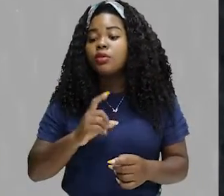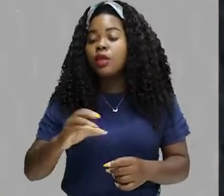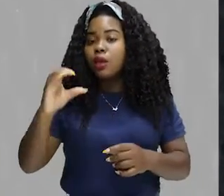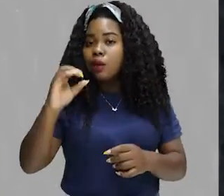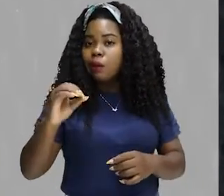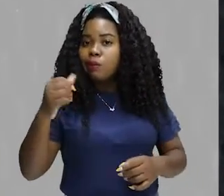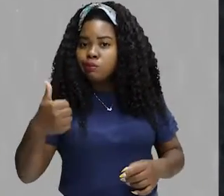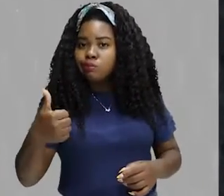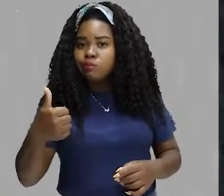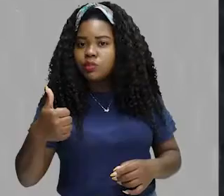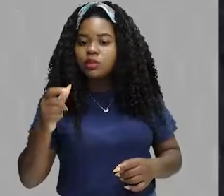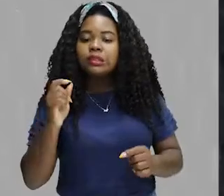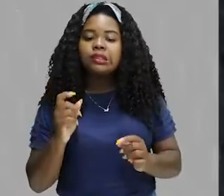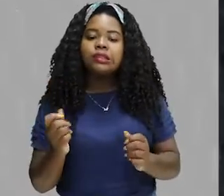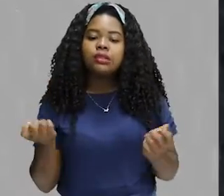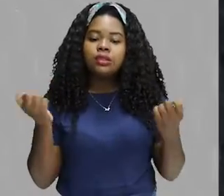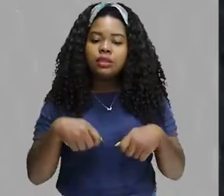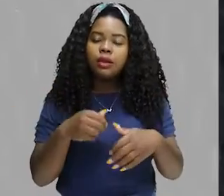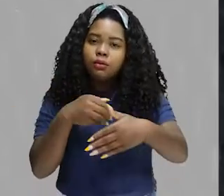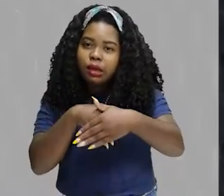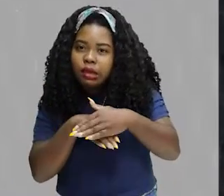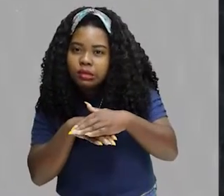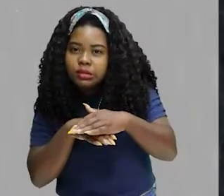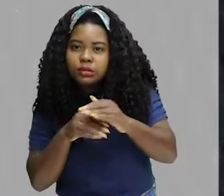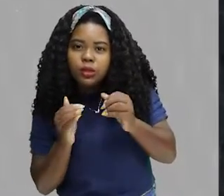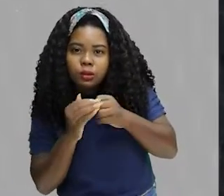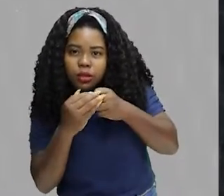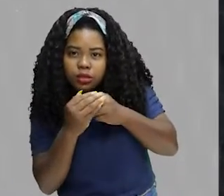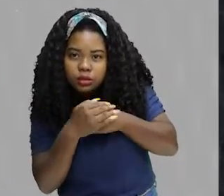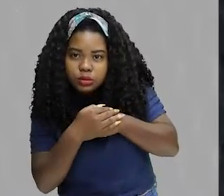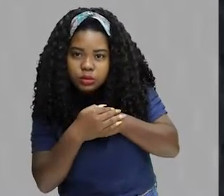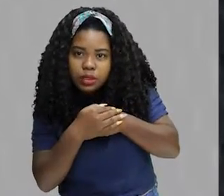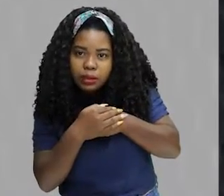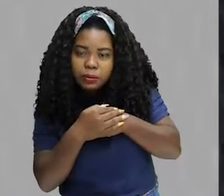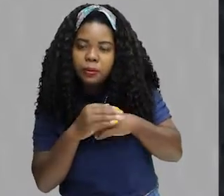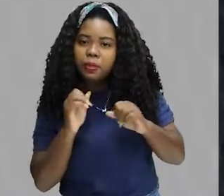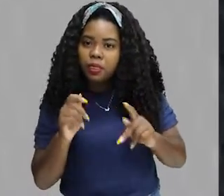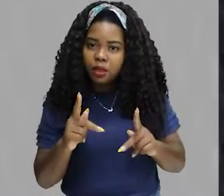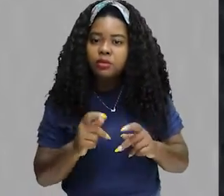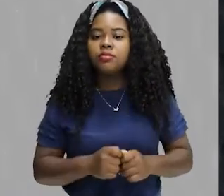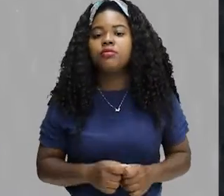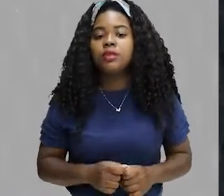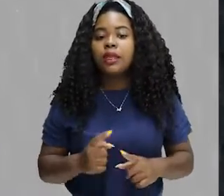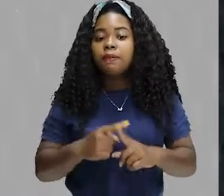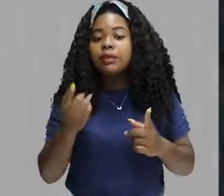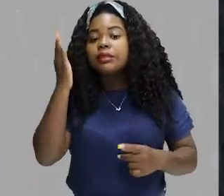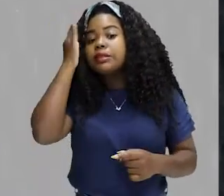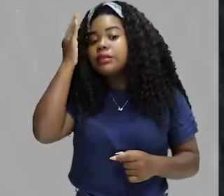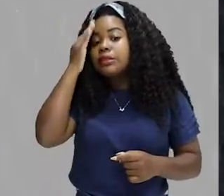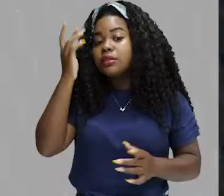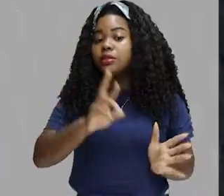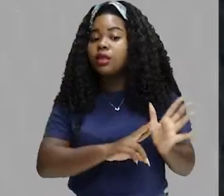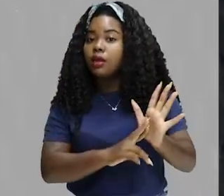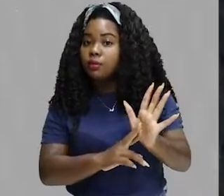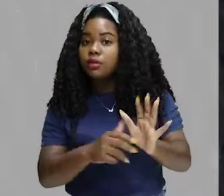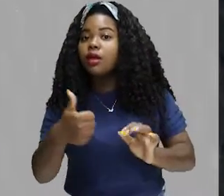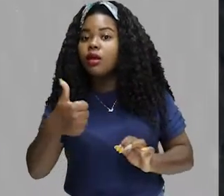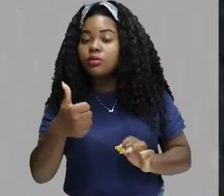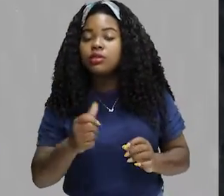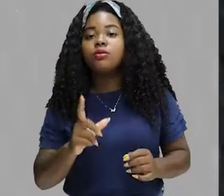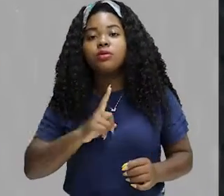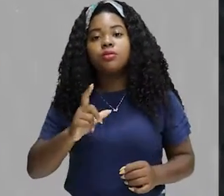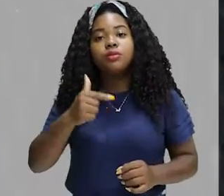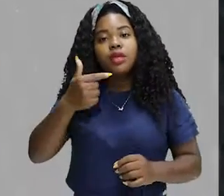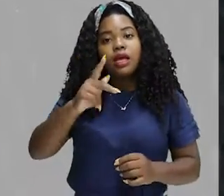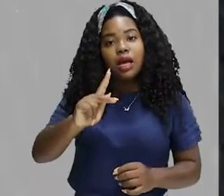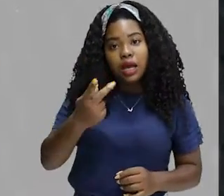pode omitir. Vai ficar subentendido que ali representa o número 1. Então, H2O. Eu tenho um